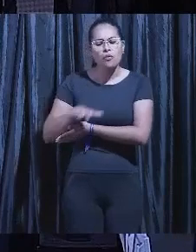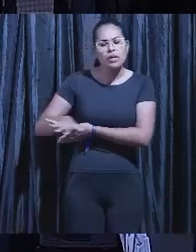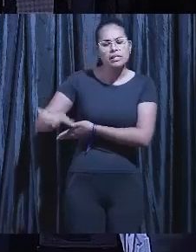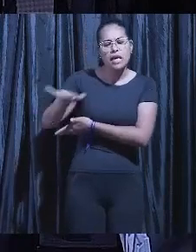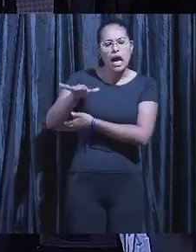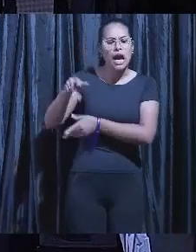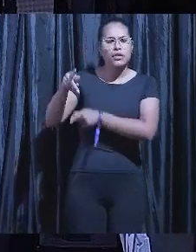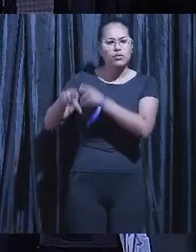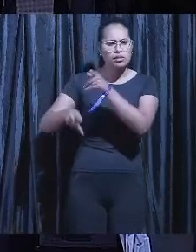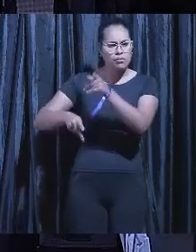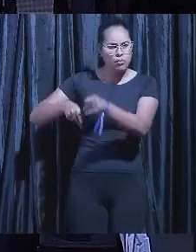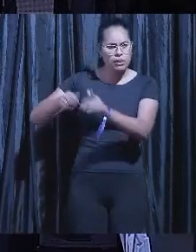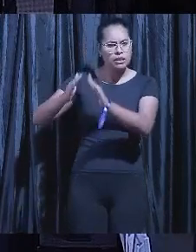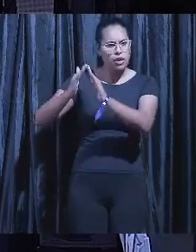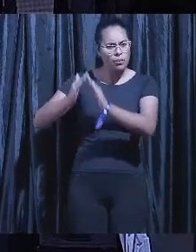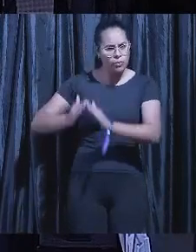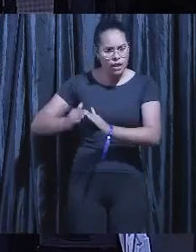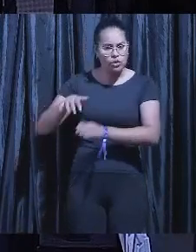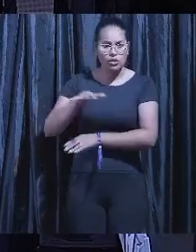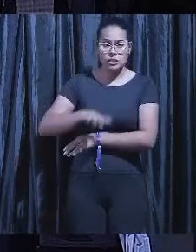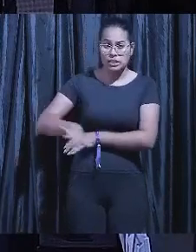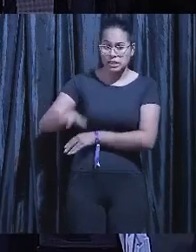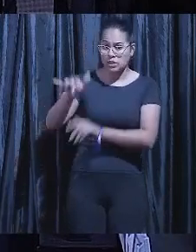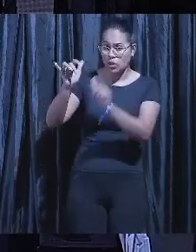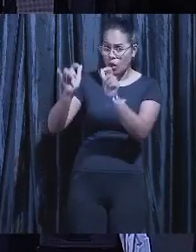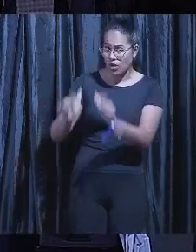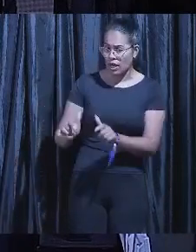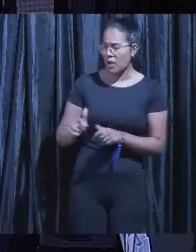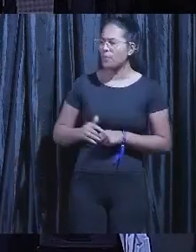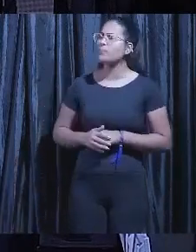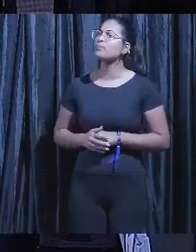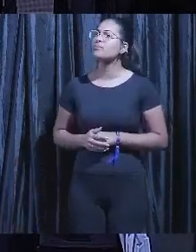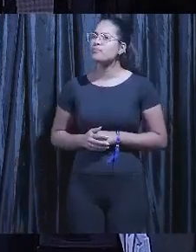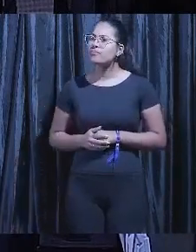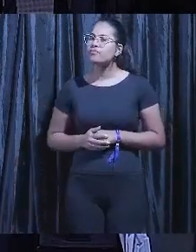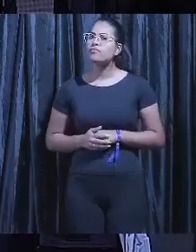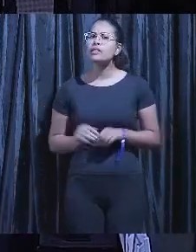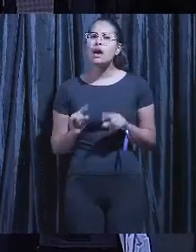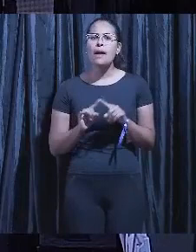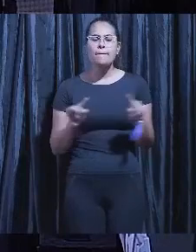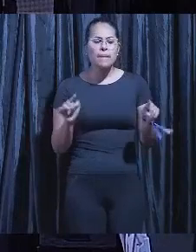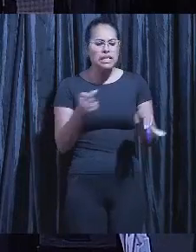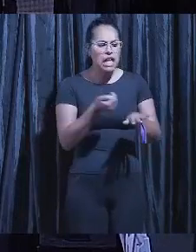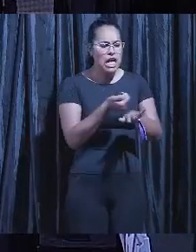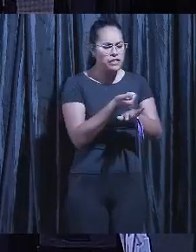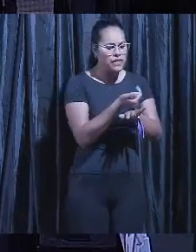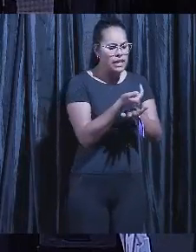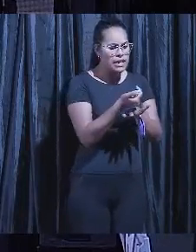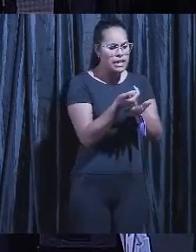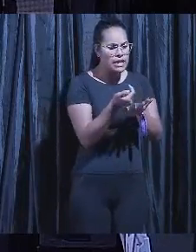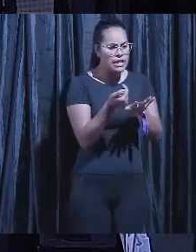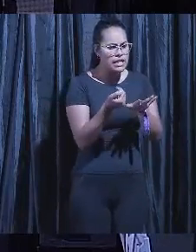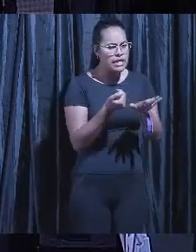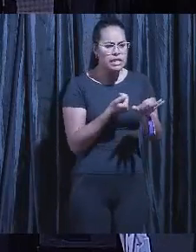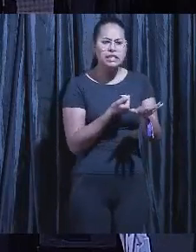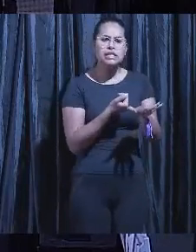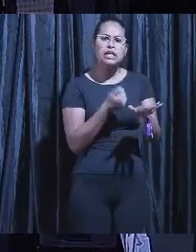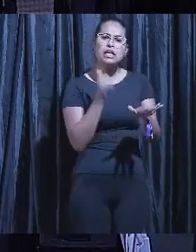população, com os moradores desse local. E as fake news vão dizer que